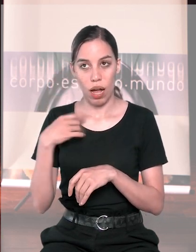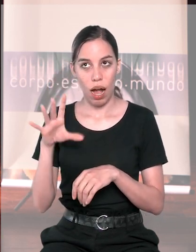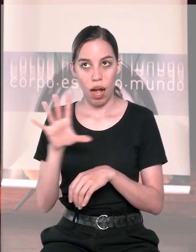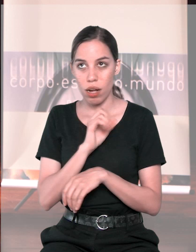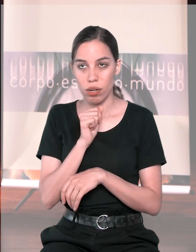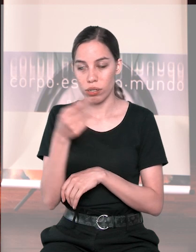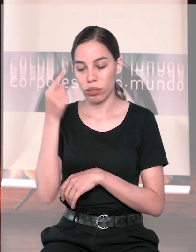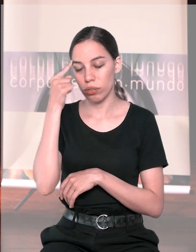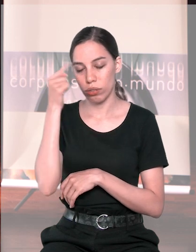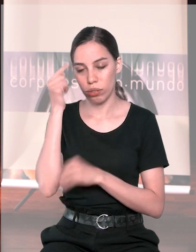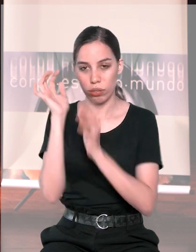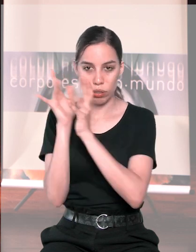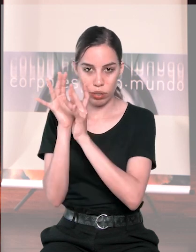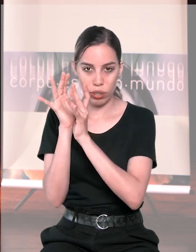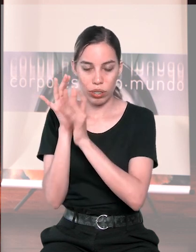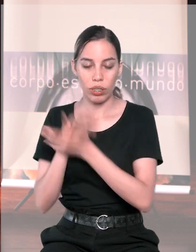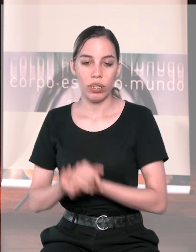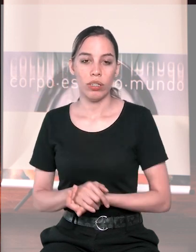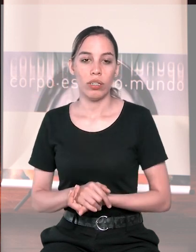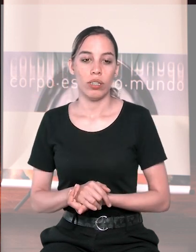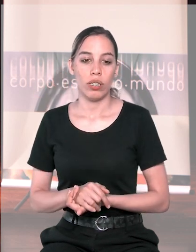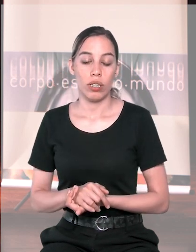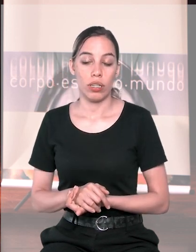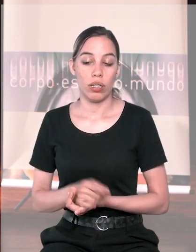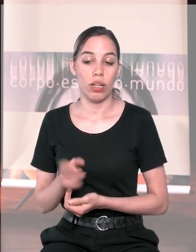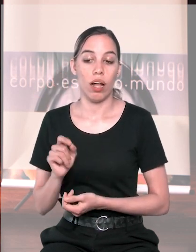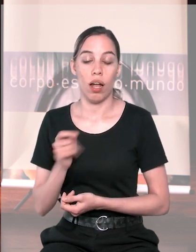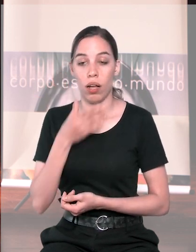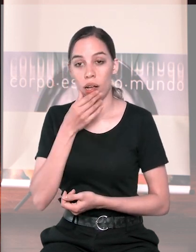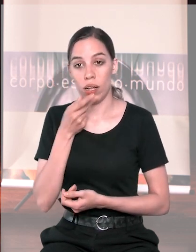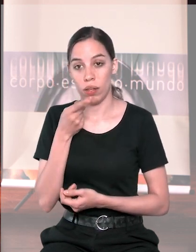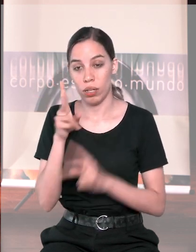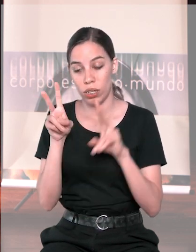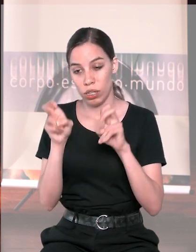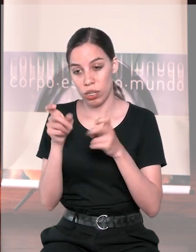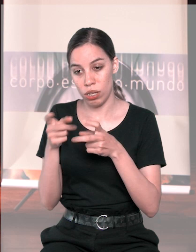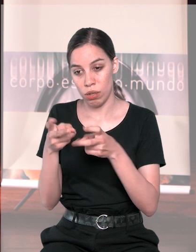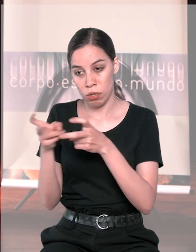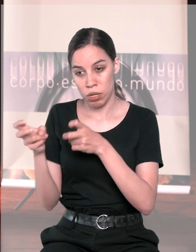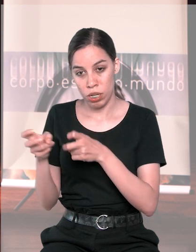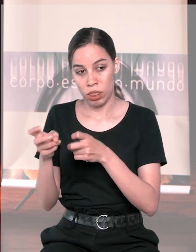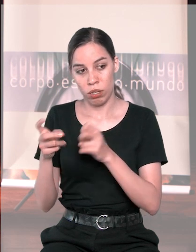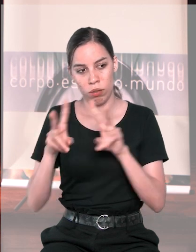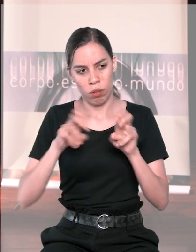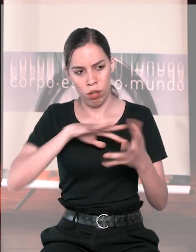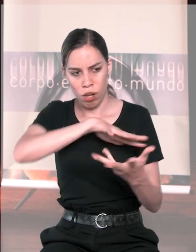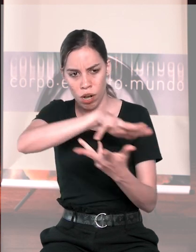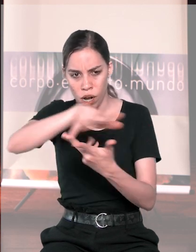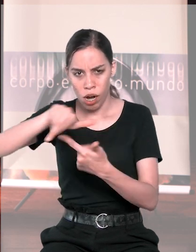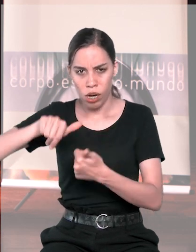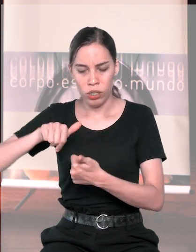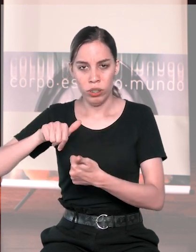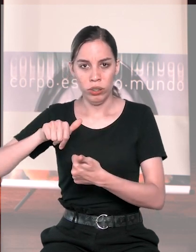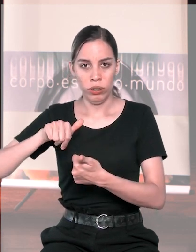Né? E ele diz assim que as percepções do Valéry de que essas dimensões do mundo,